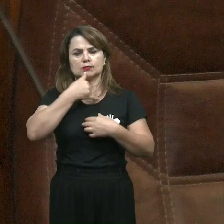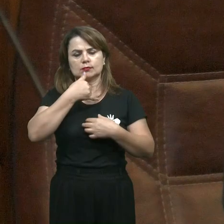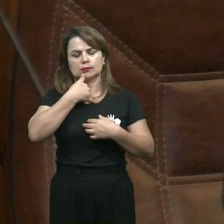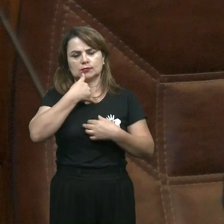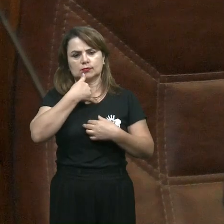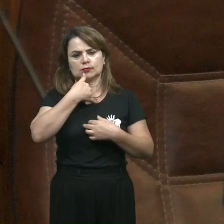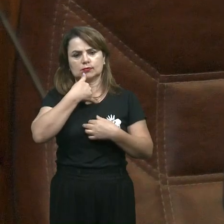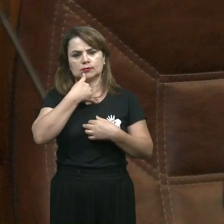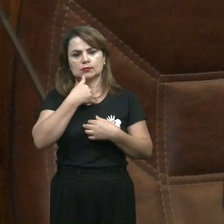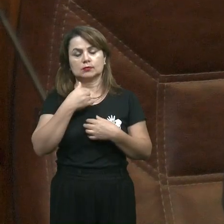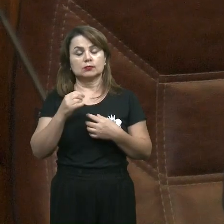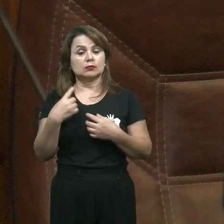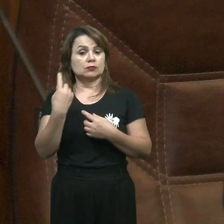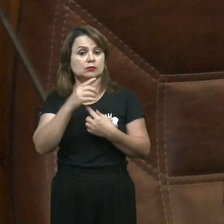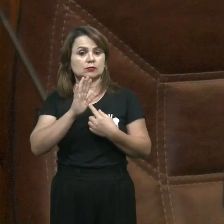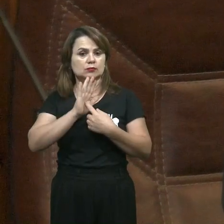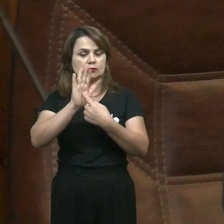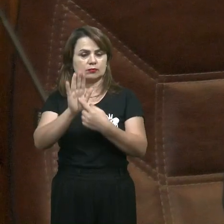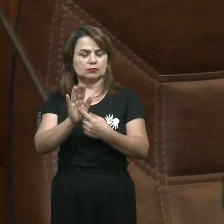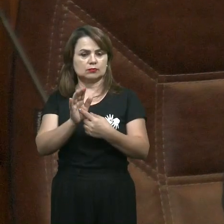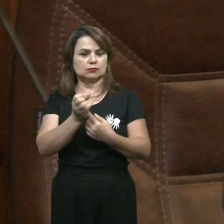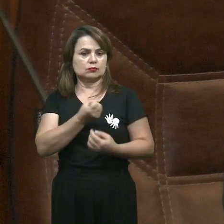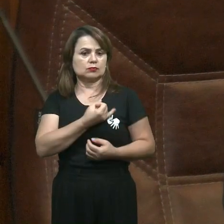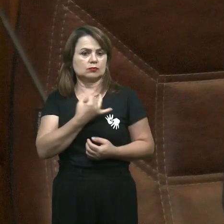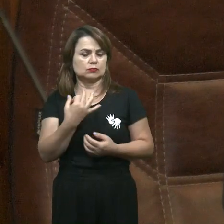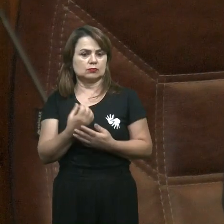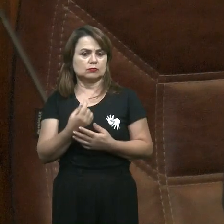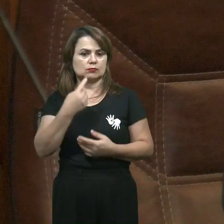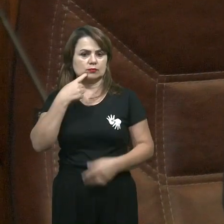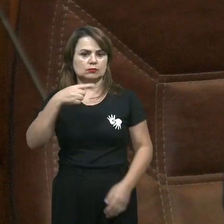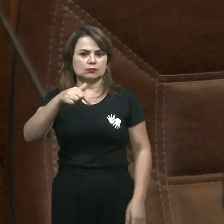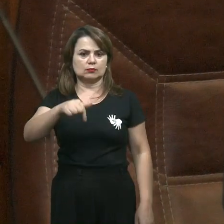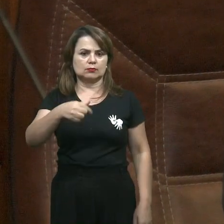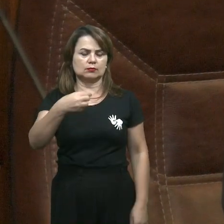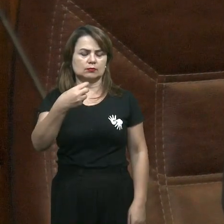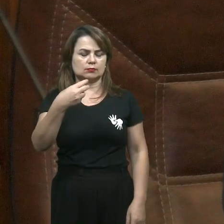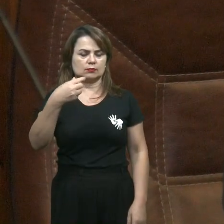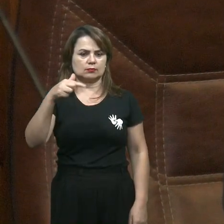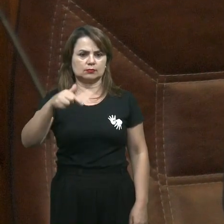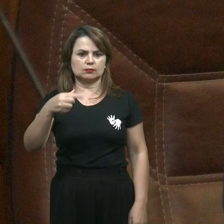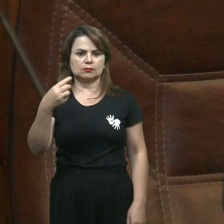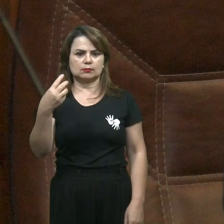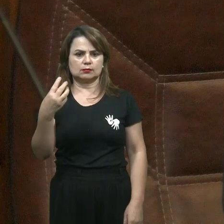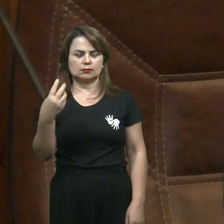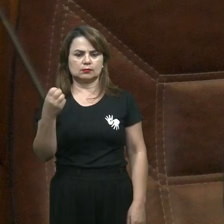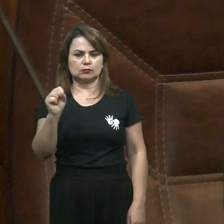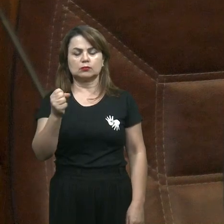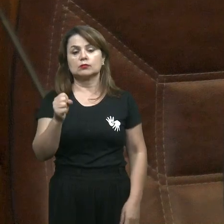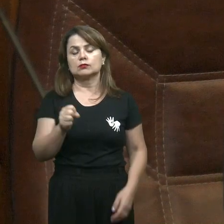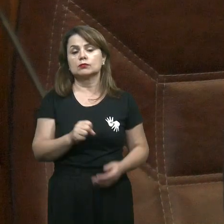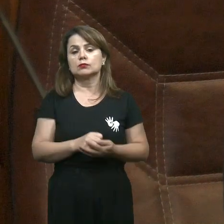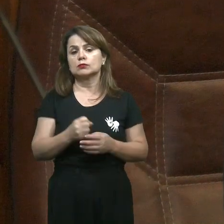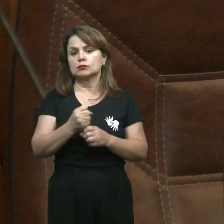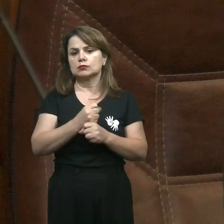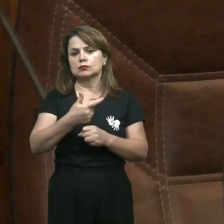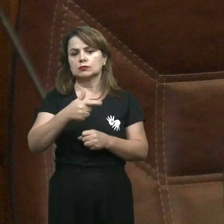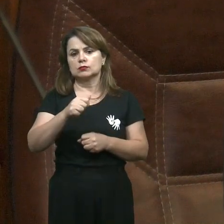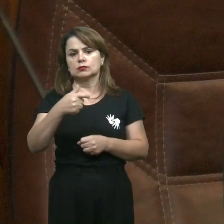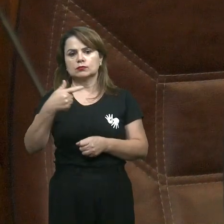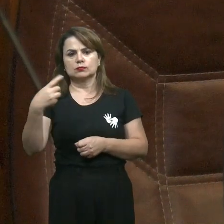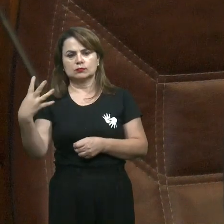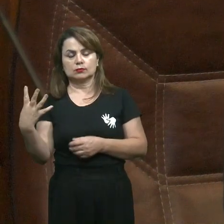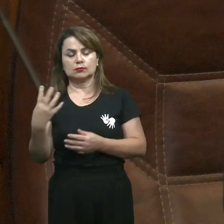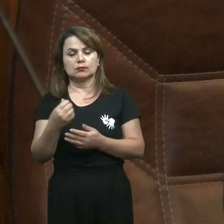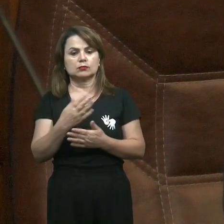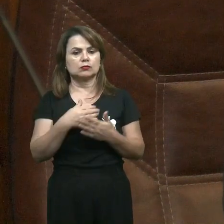regimento interno, quando o requerimento de pesar, 1.750 de 2024, 1.773 de 2024, 1.778 de 2024, 1.778